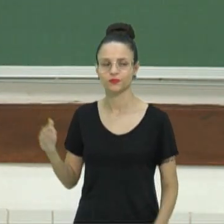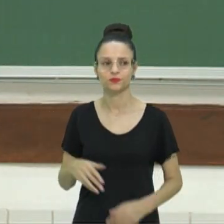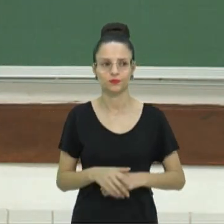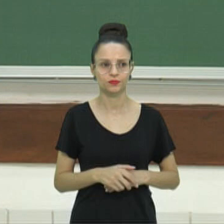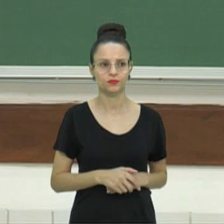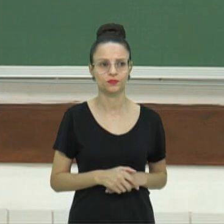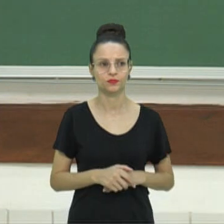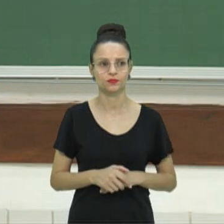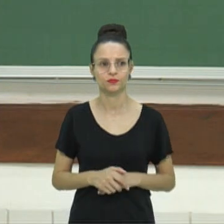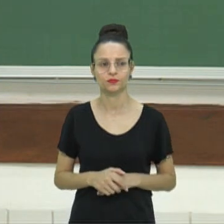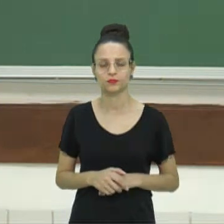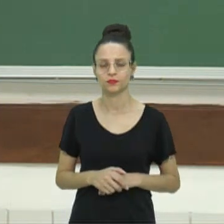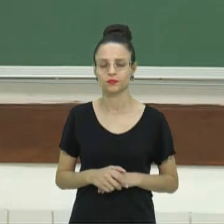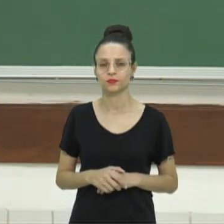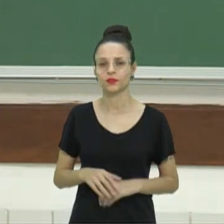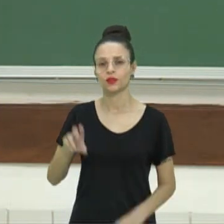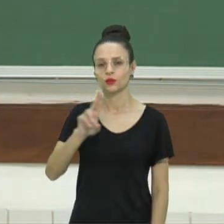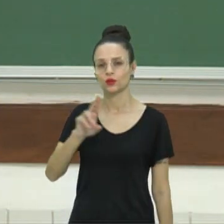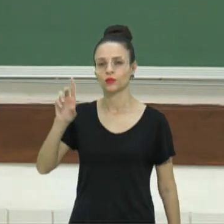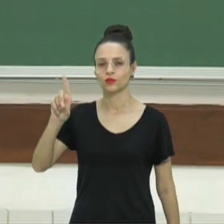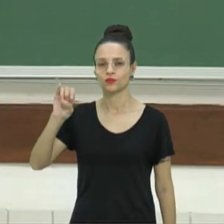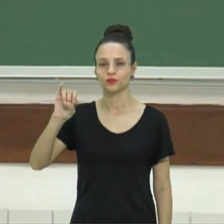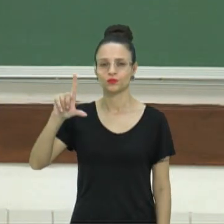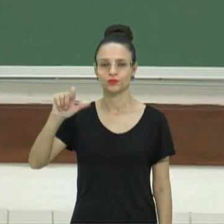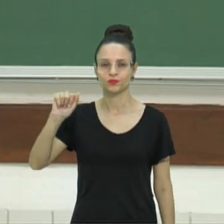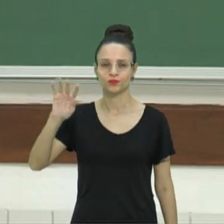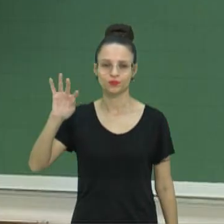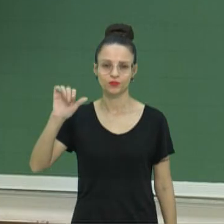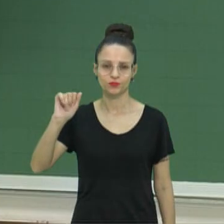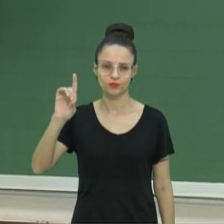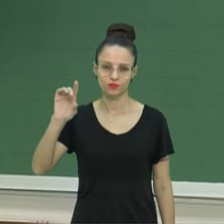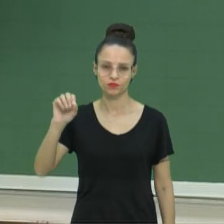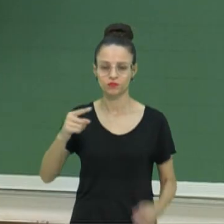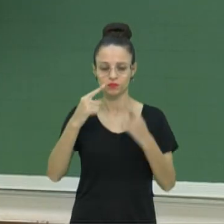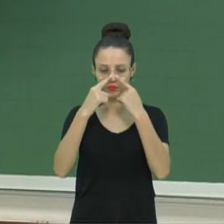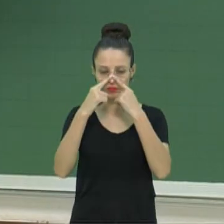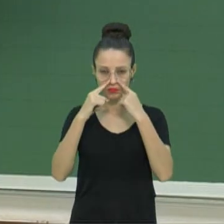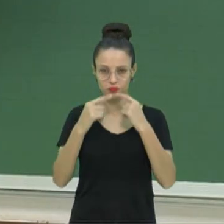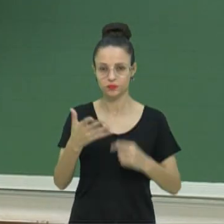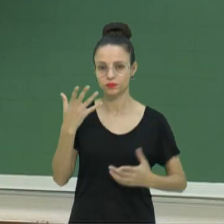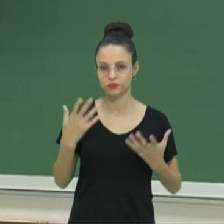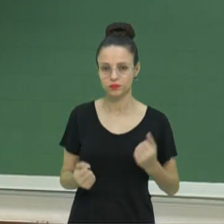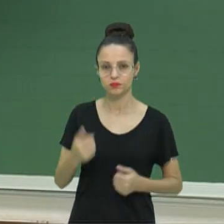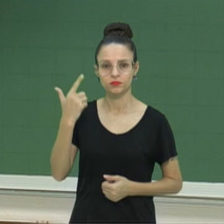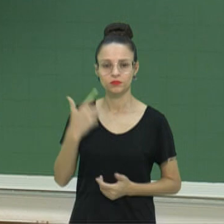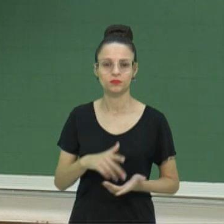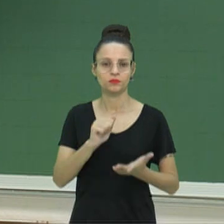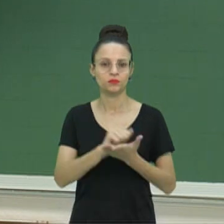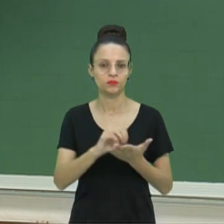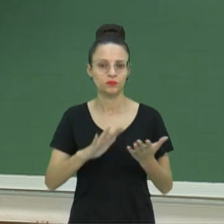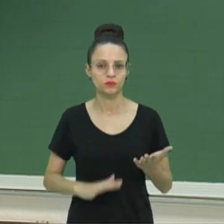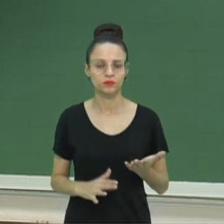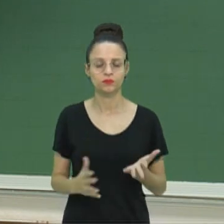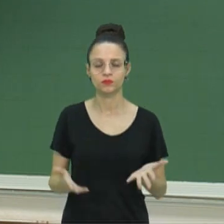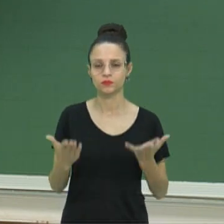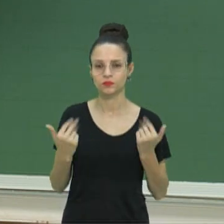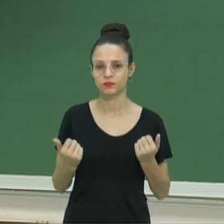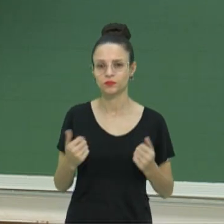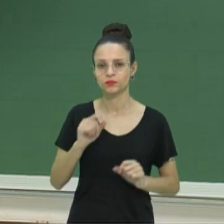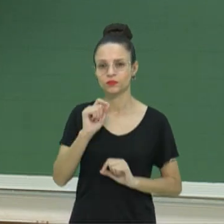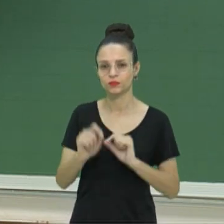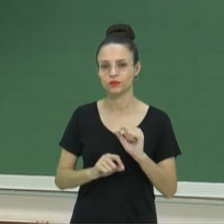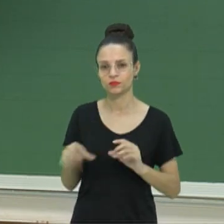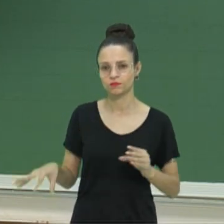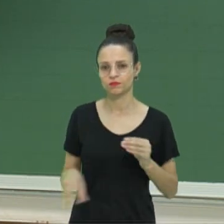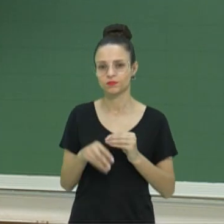aqui, que é um dilatador nasal. Bora para mais um exercício, então? Mais um exercício na aula de hoje, para estarmos complementando